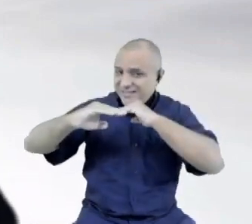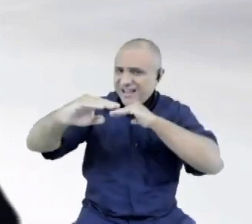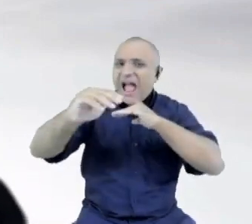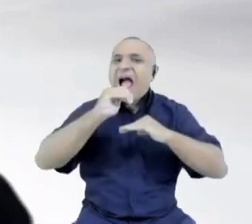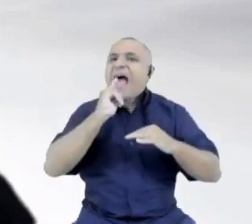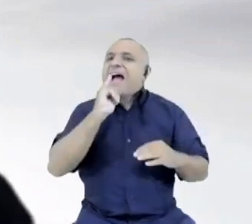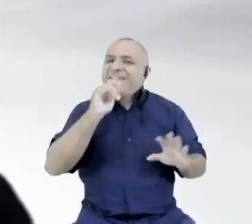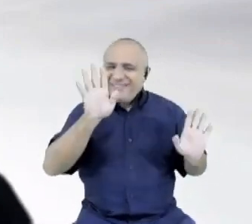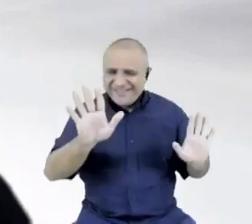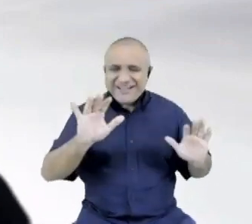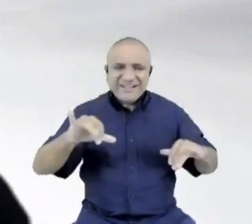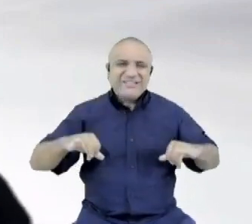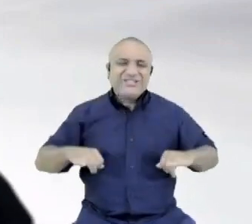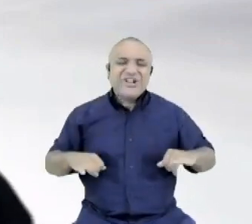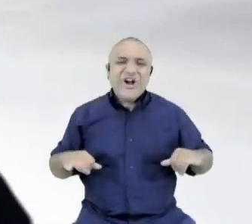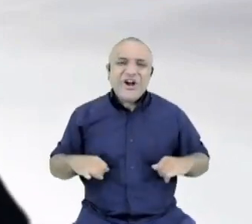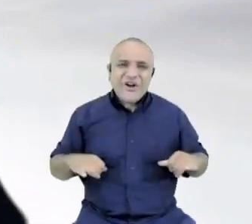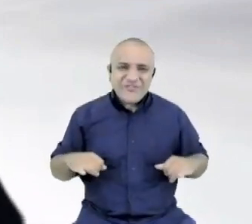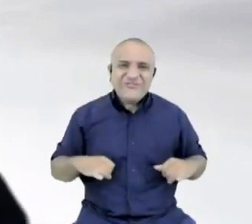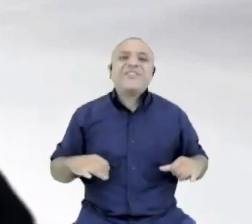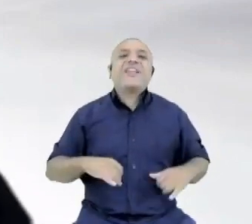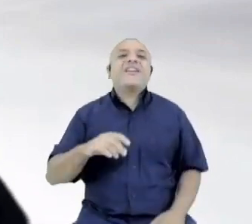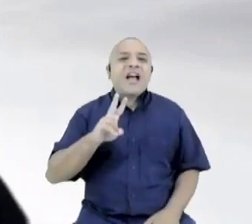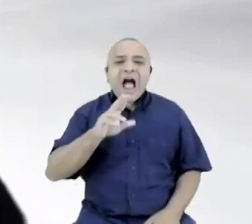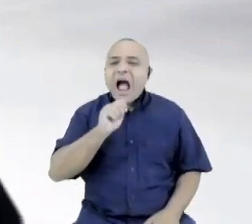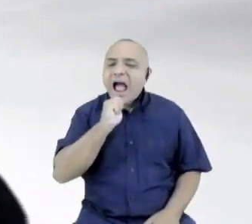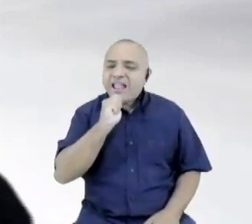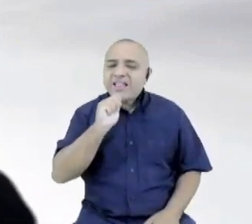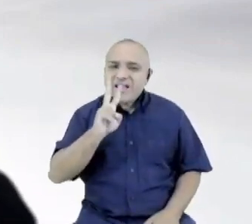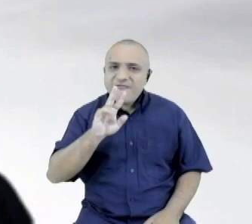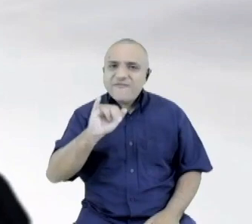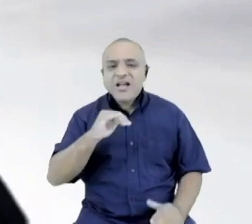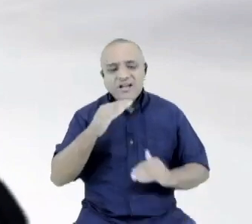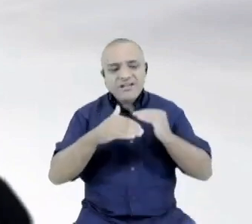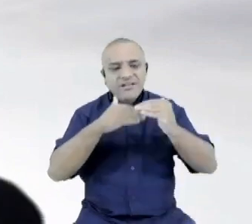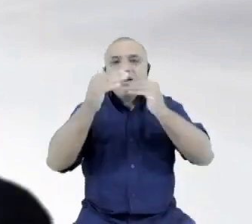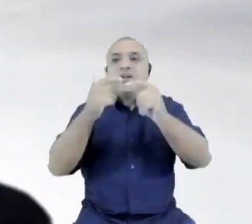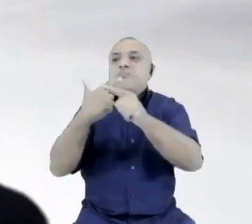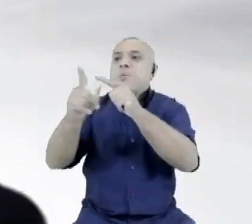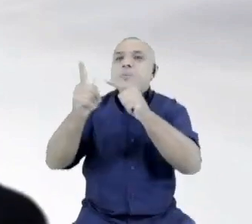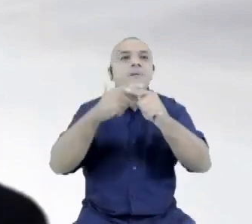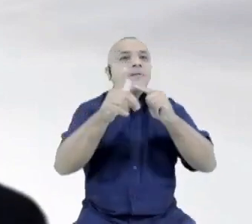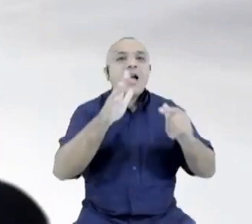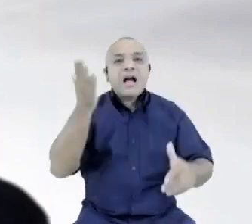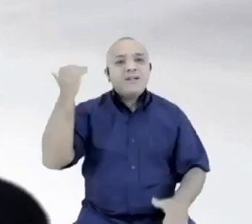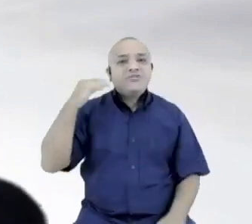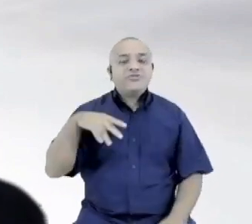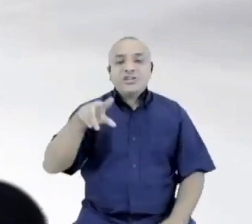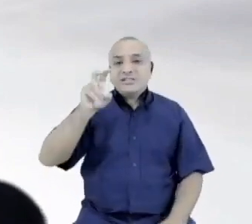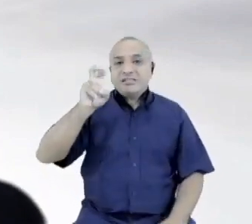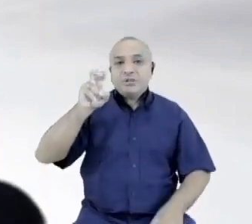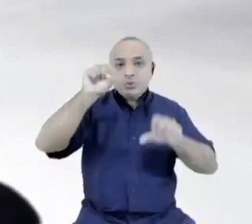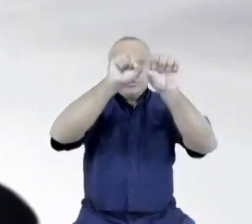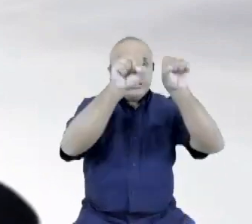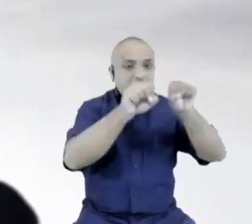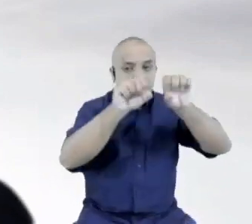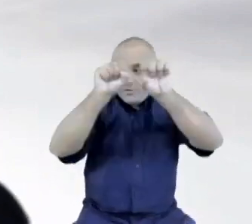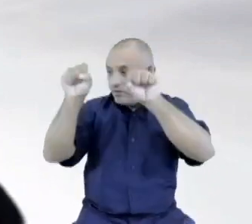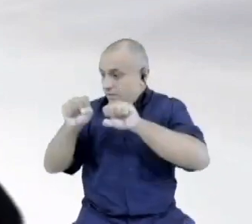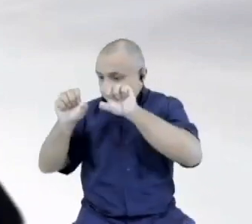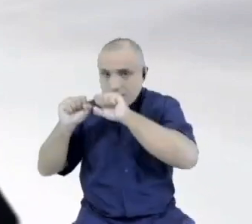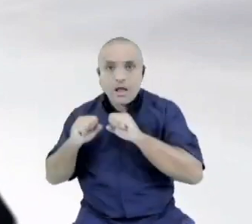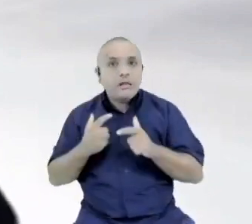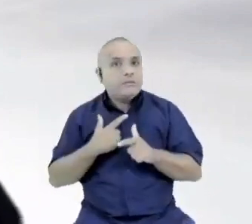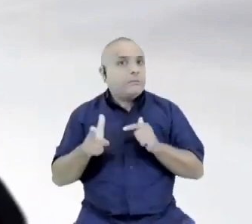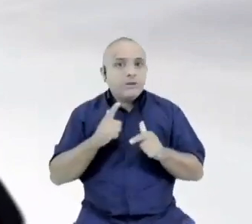sofre, né? A gente vai evoluindo e novos problemas vão surgindo. Antes eu tinha 5 sistemas para laudar, isso era um problema.